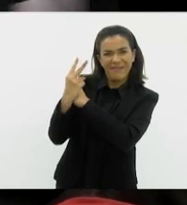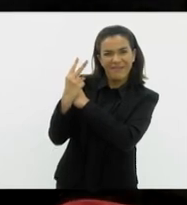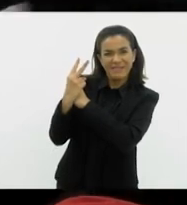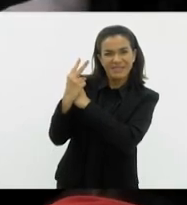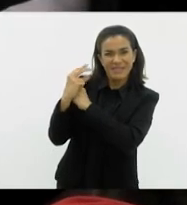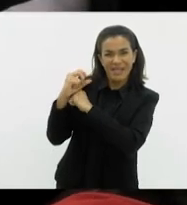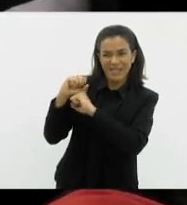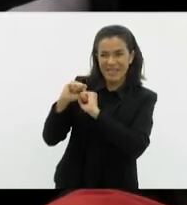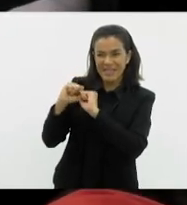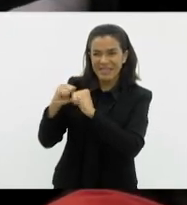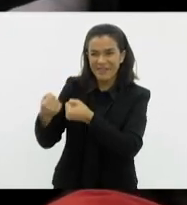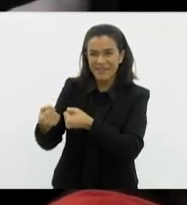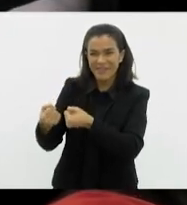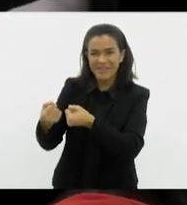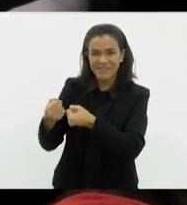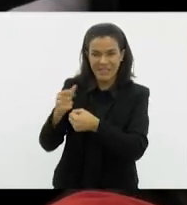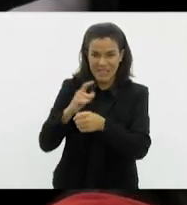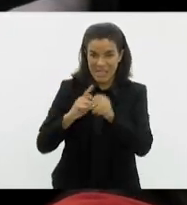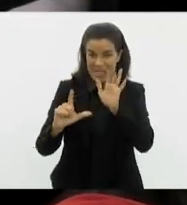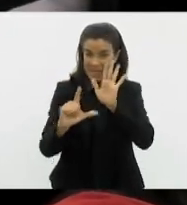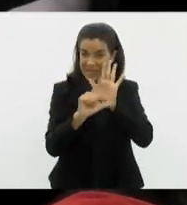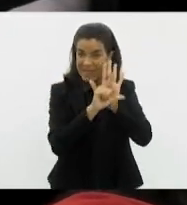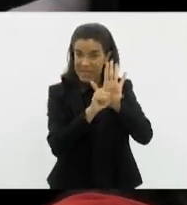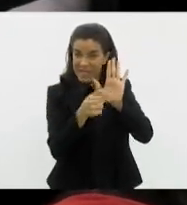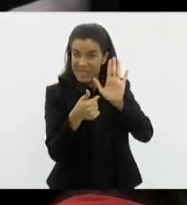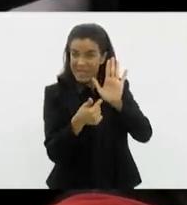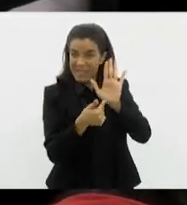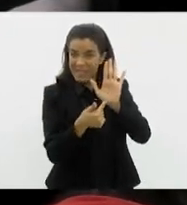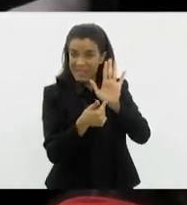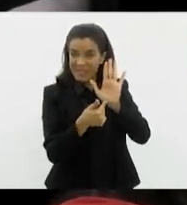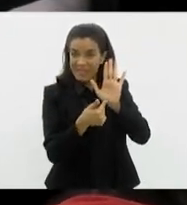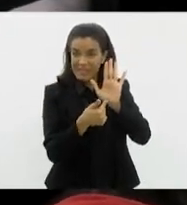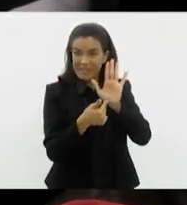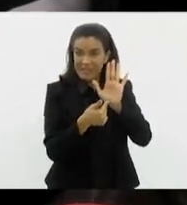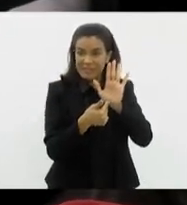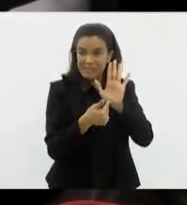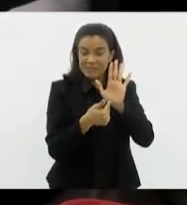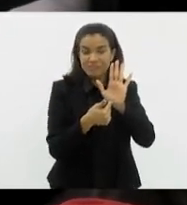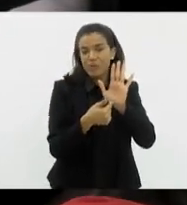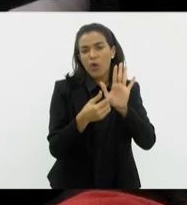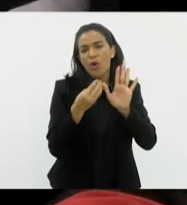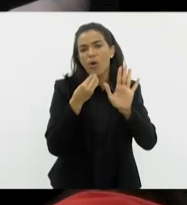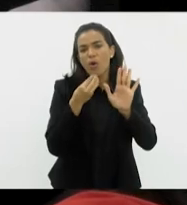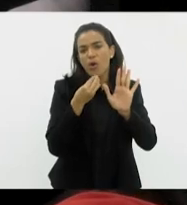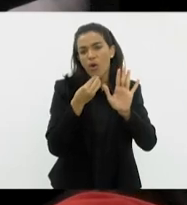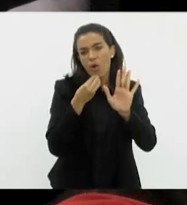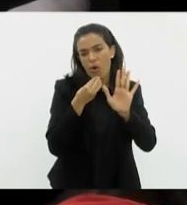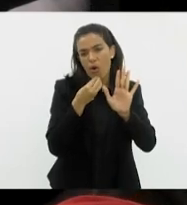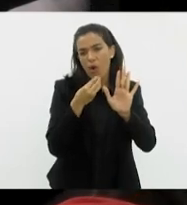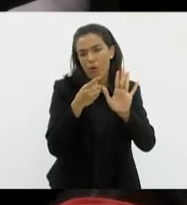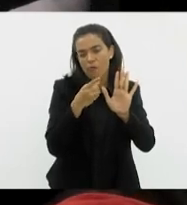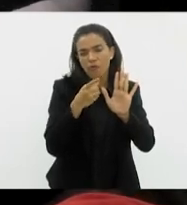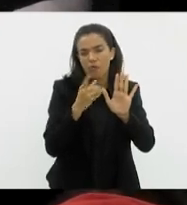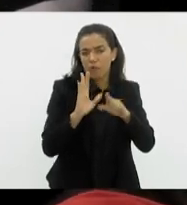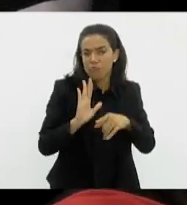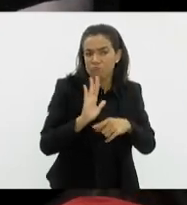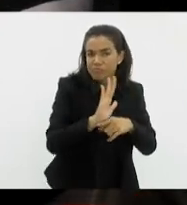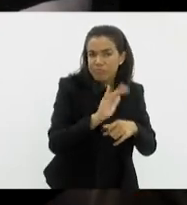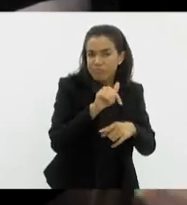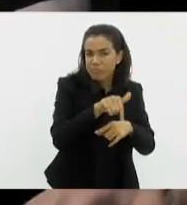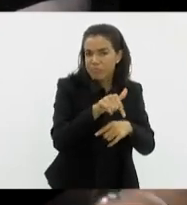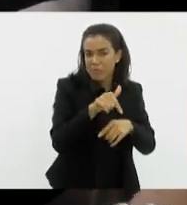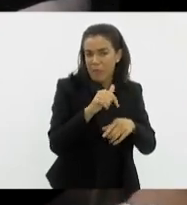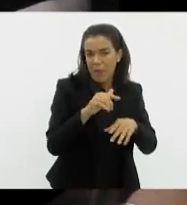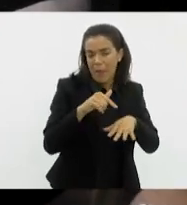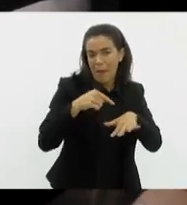aí tem outras legislações que evidentemente, amparam, né, esse tipo de